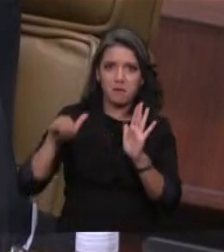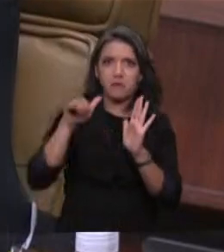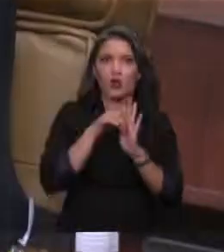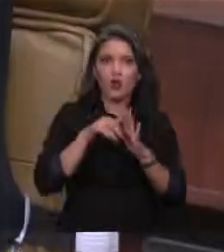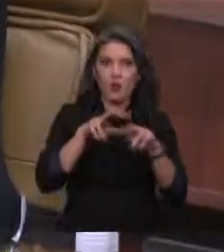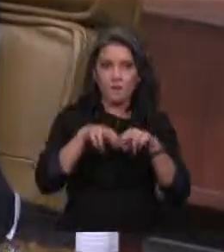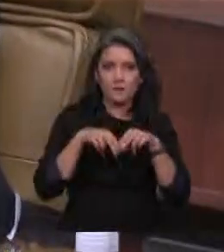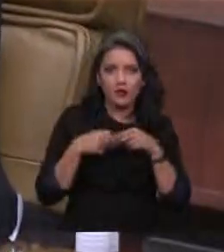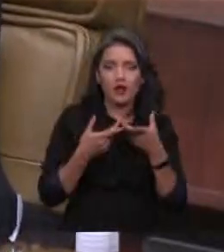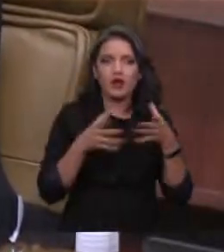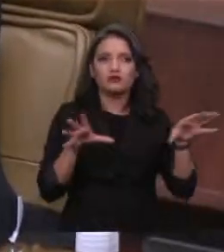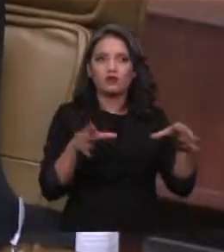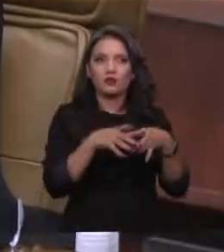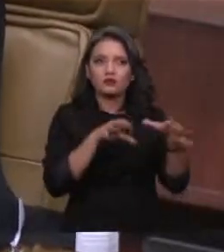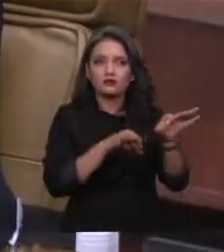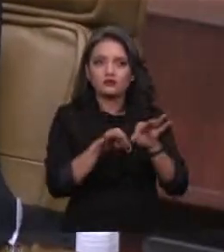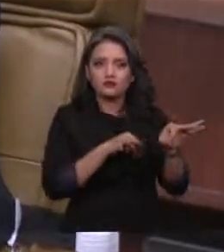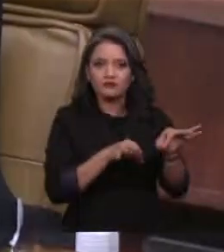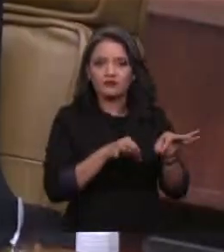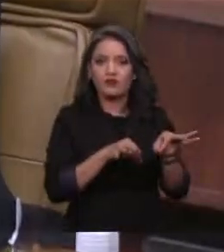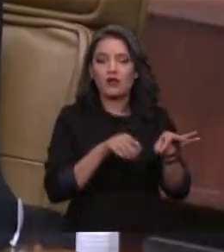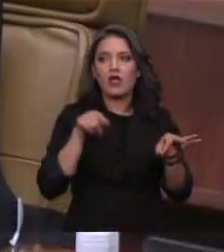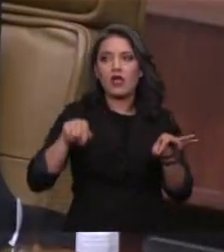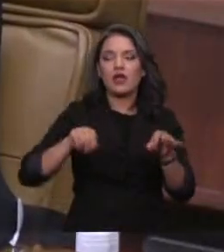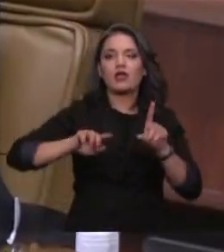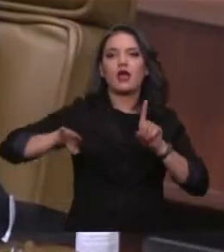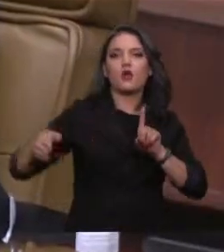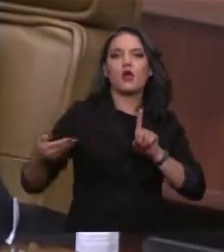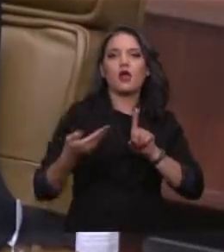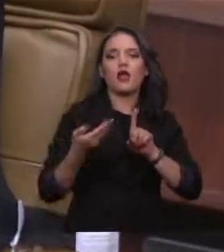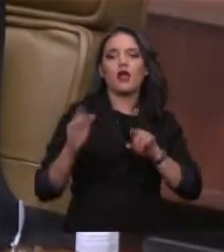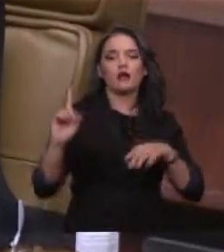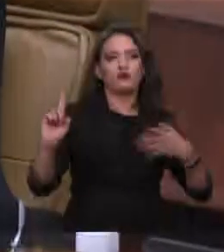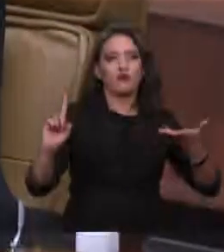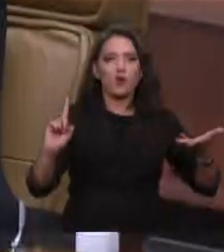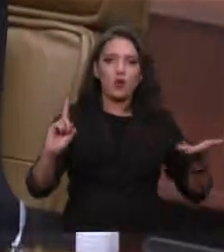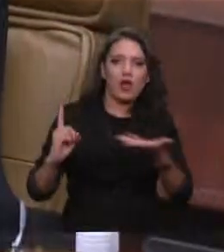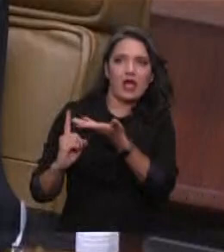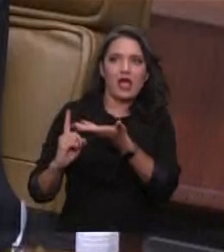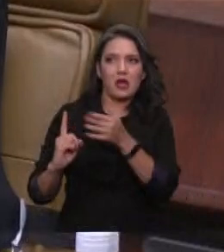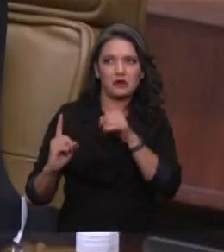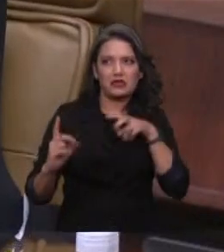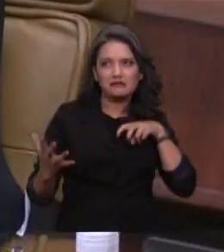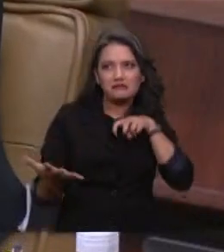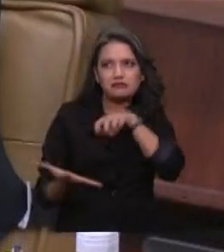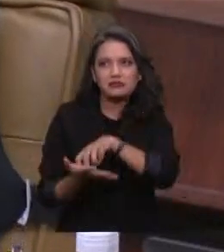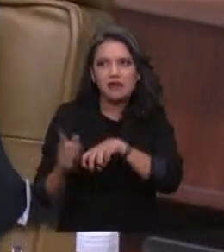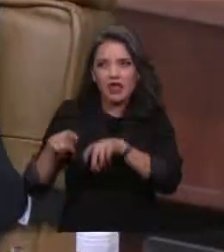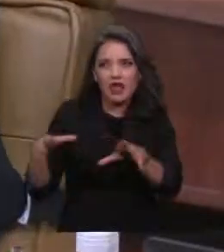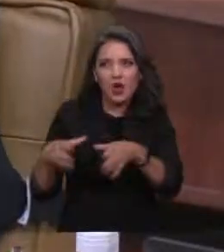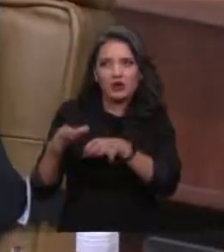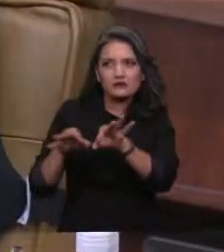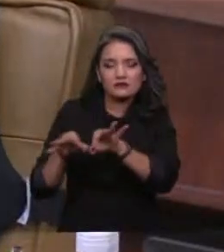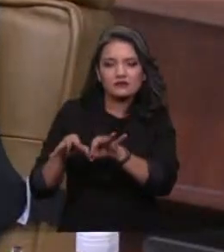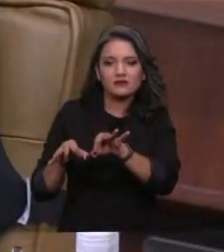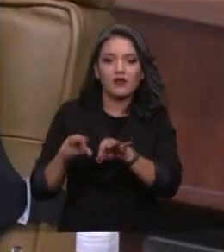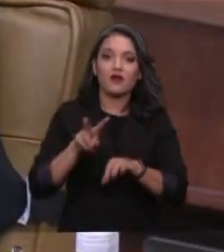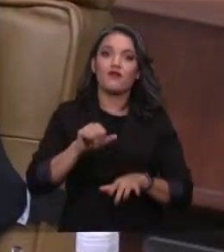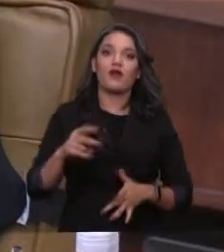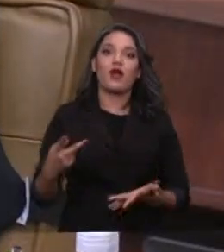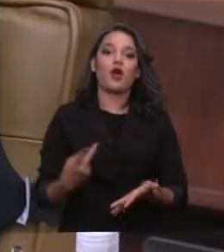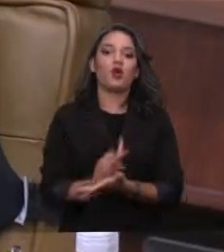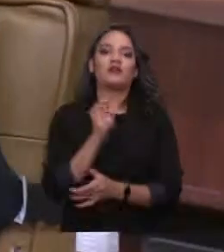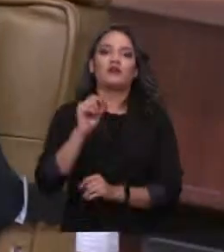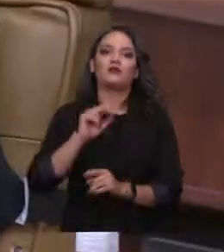e condenemos os réus por organização criminosa, sob a minha leitura, nós... Ministro julgou ação penal contra